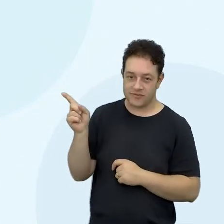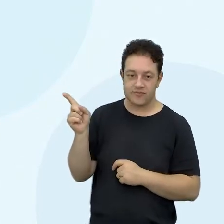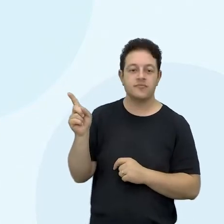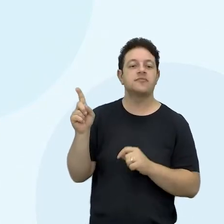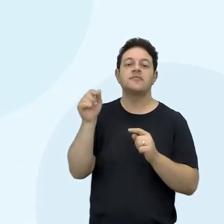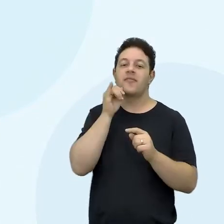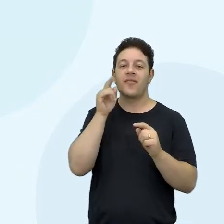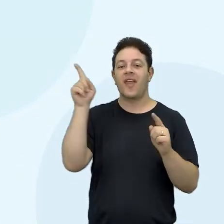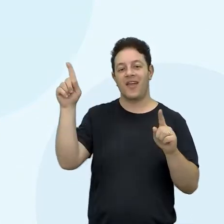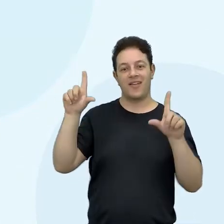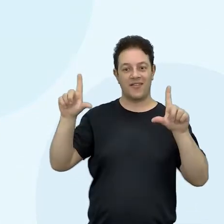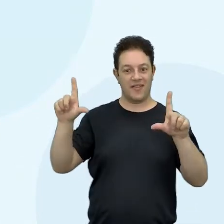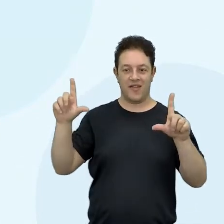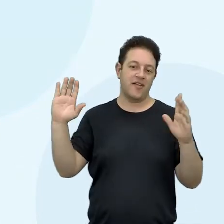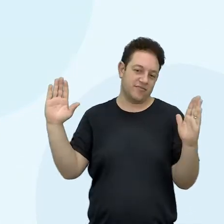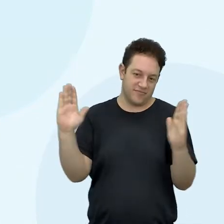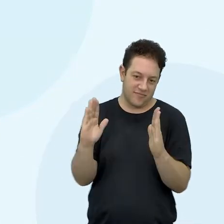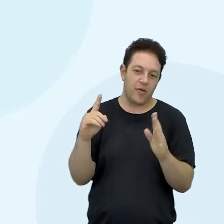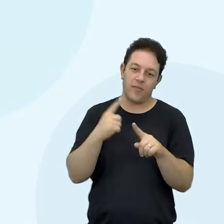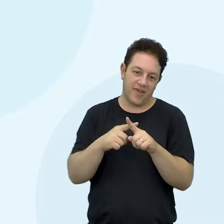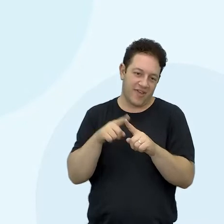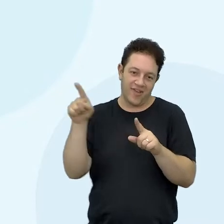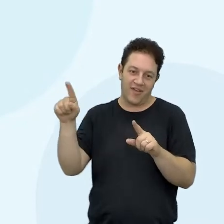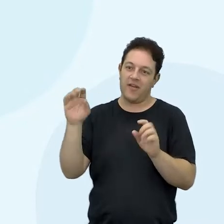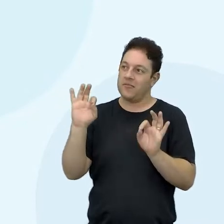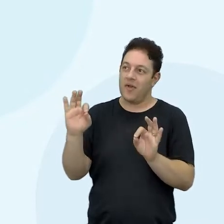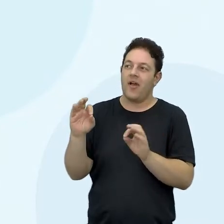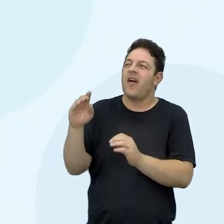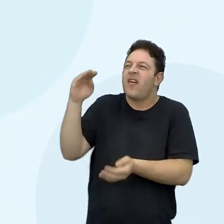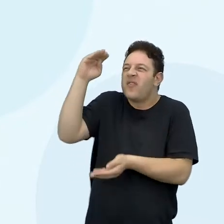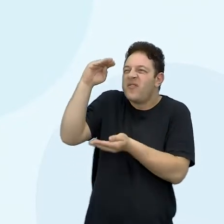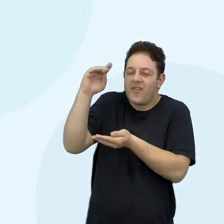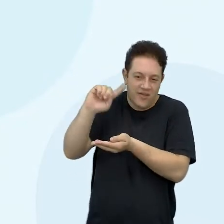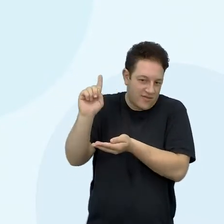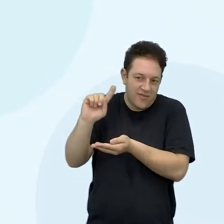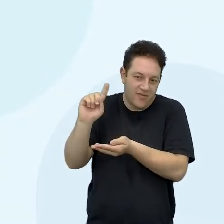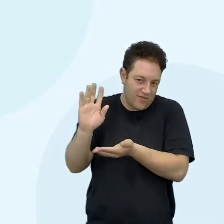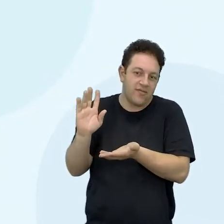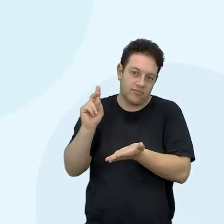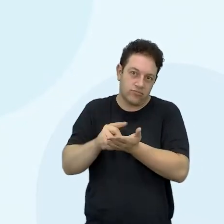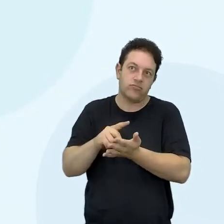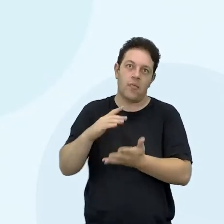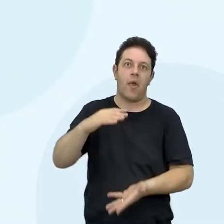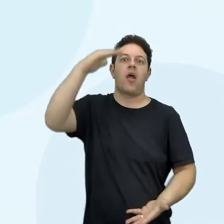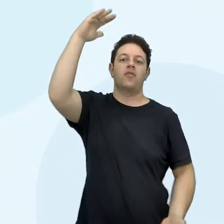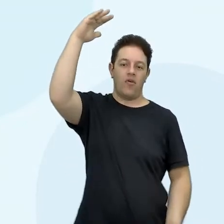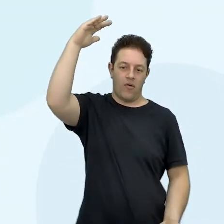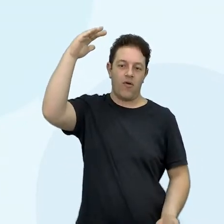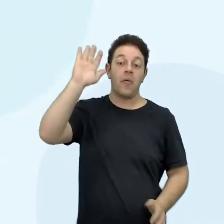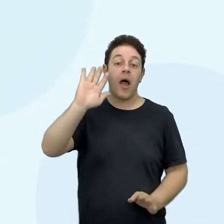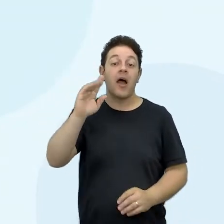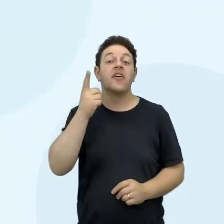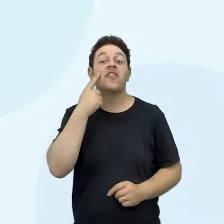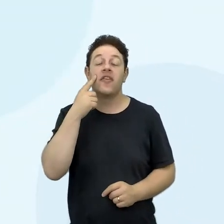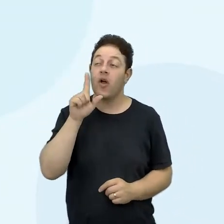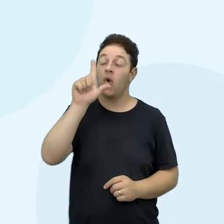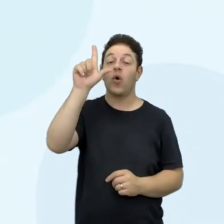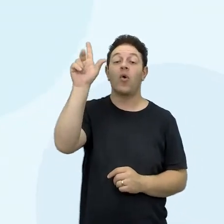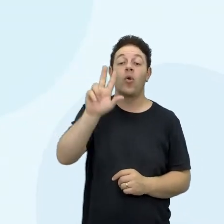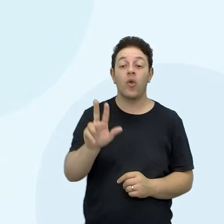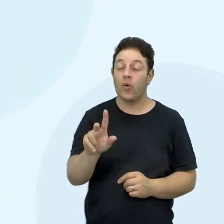da tela, porque a tela não tem esse tamanho aí, veja que a luz